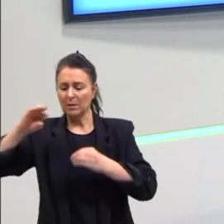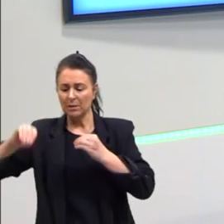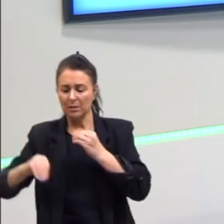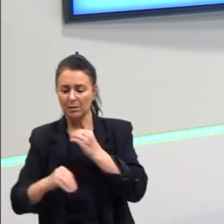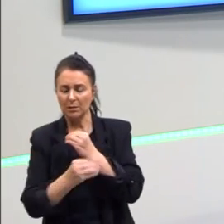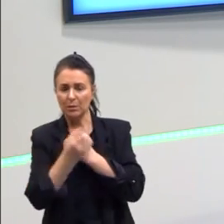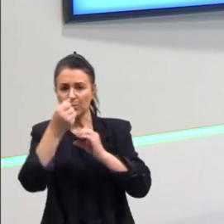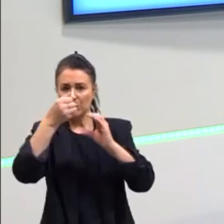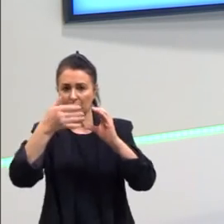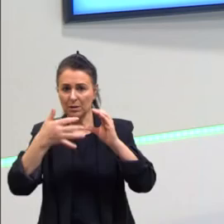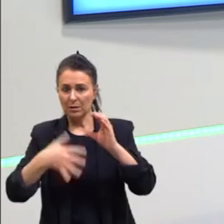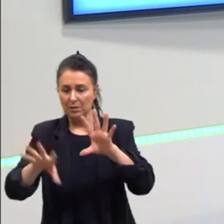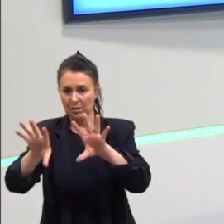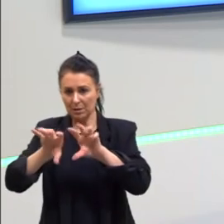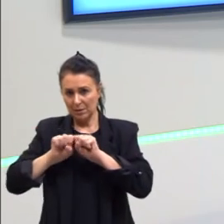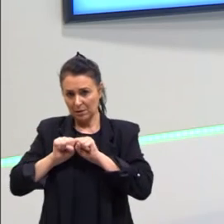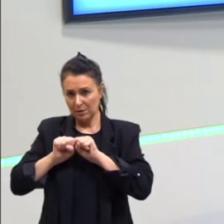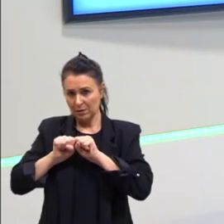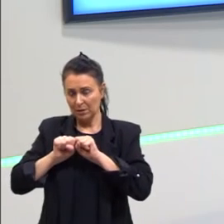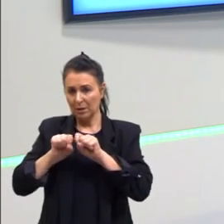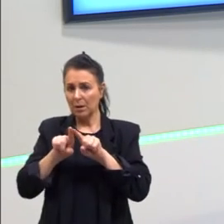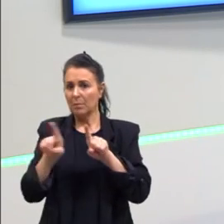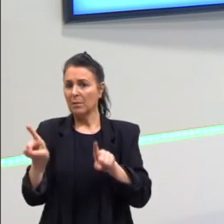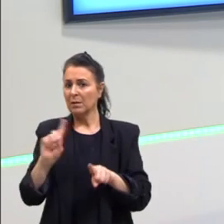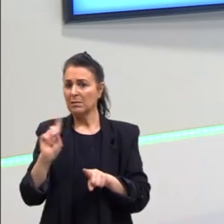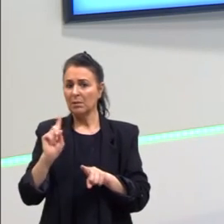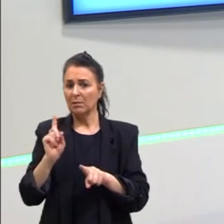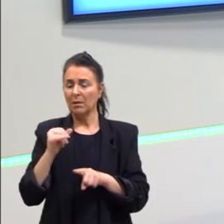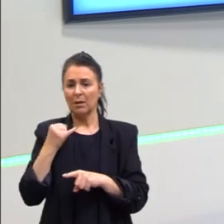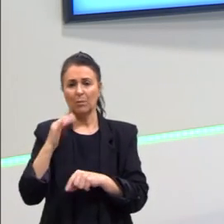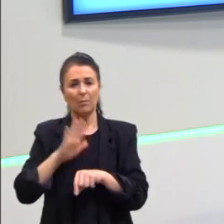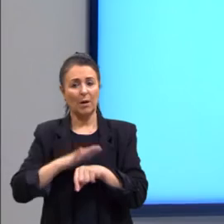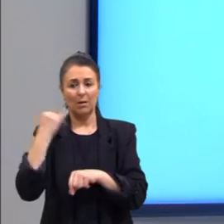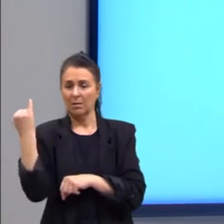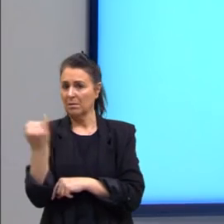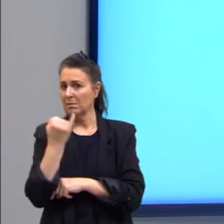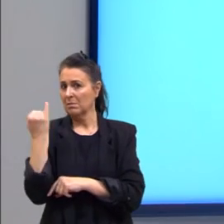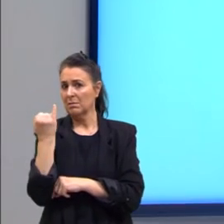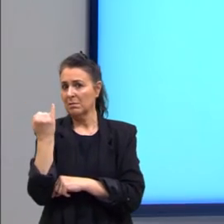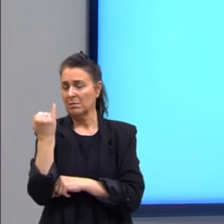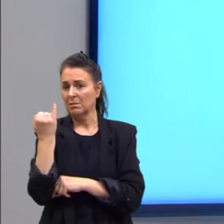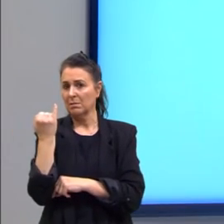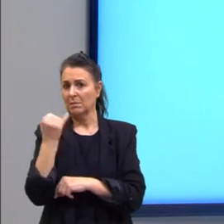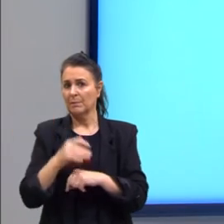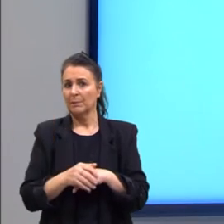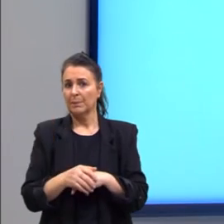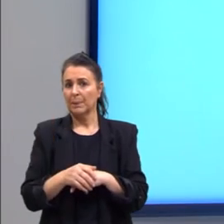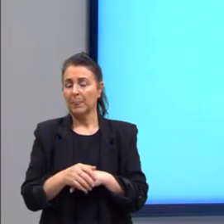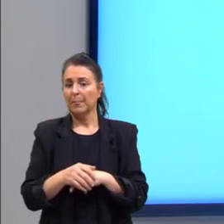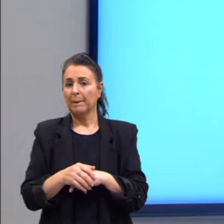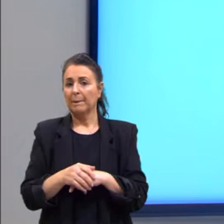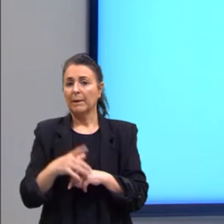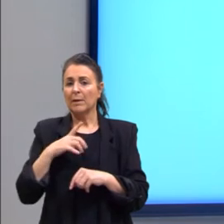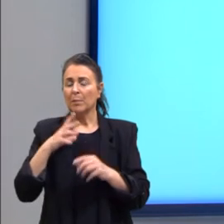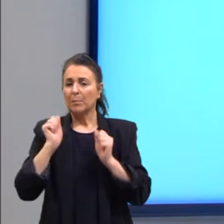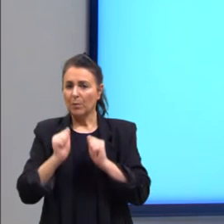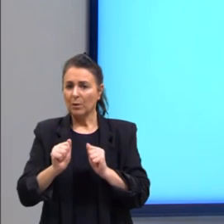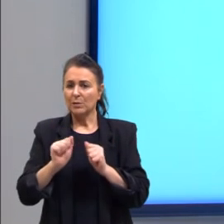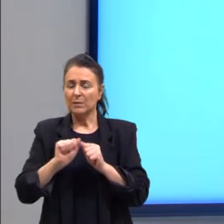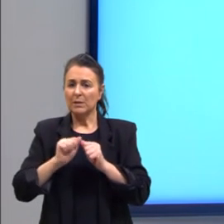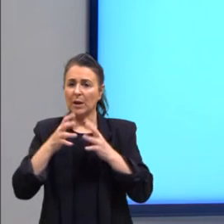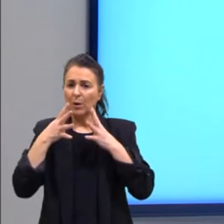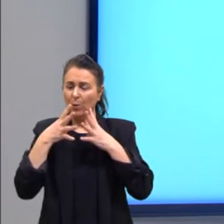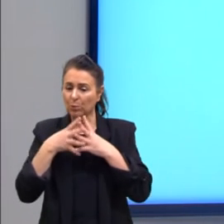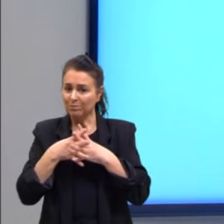características adquiridas mas não é determinante tá então isso aqui poderia confundir